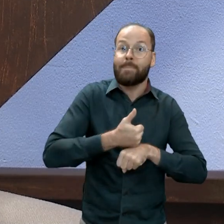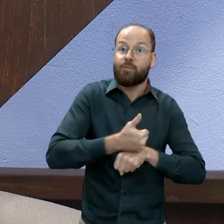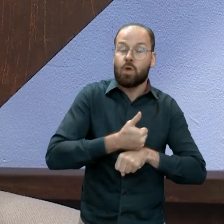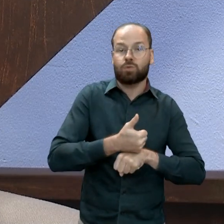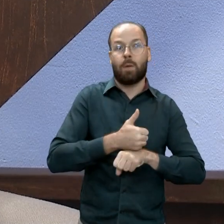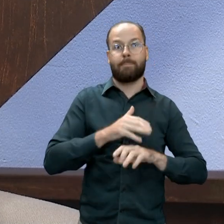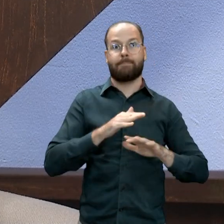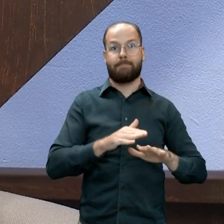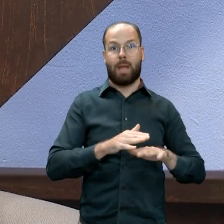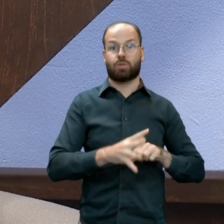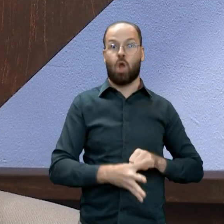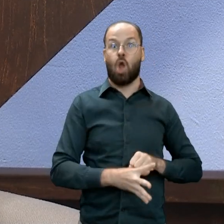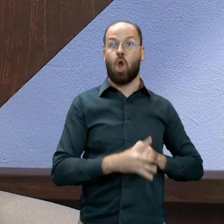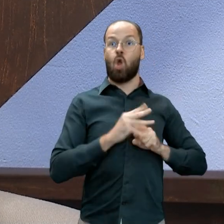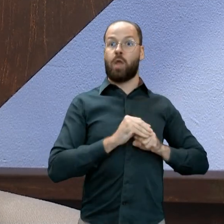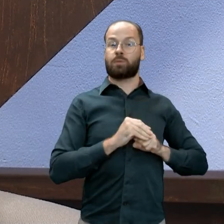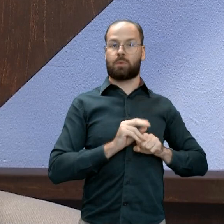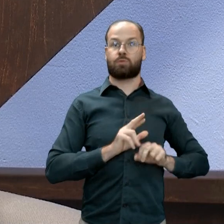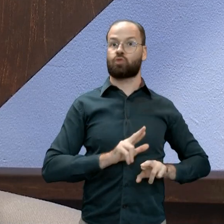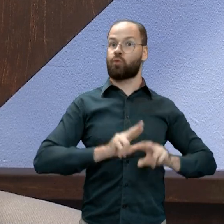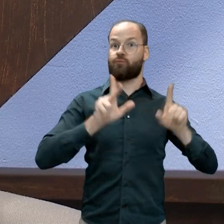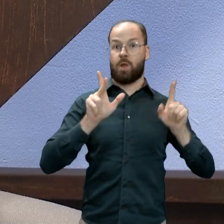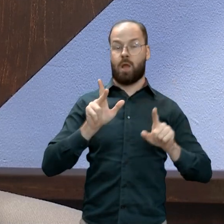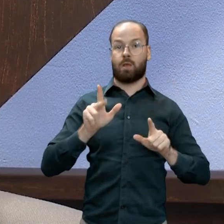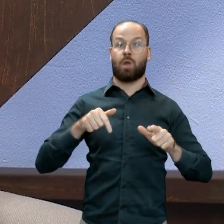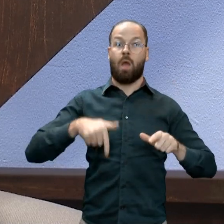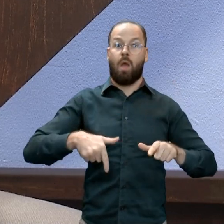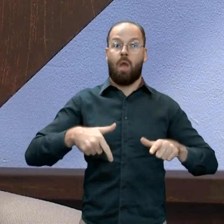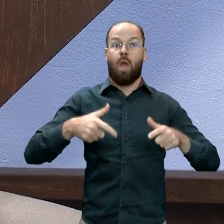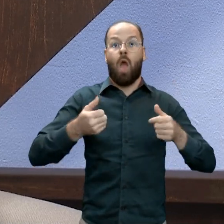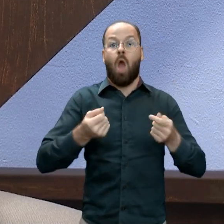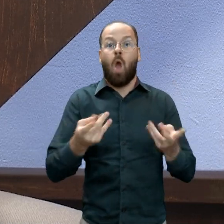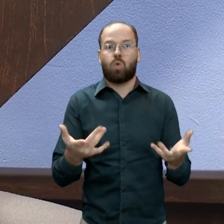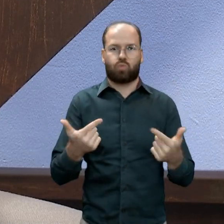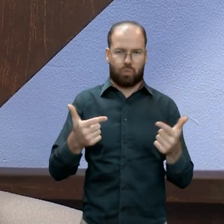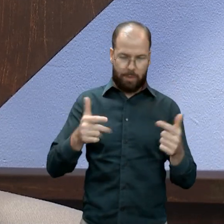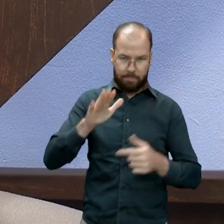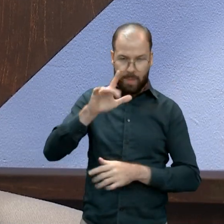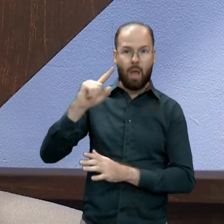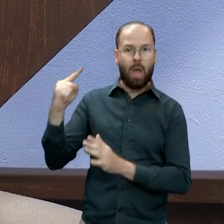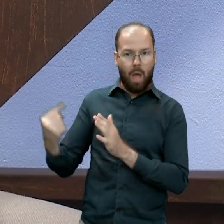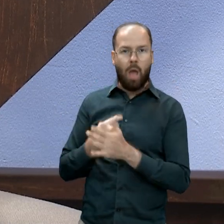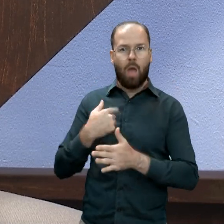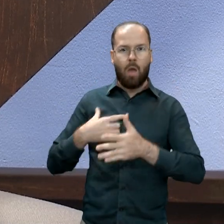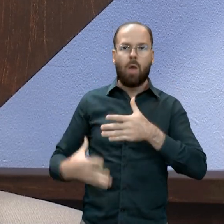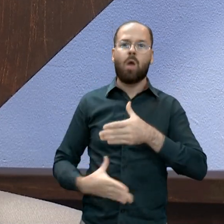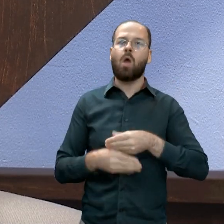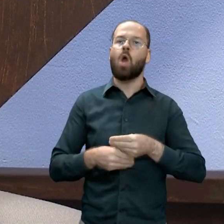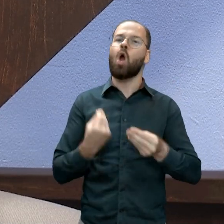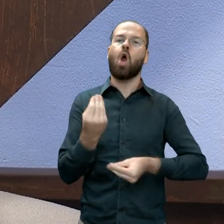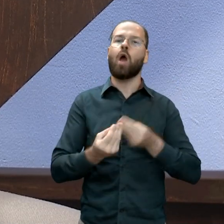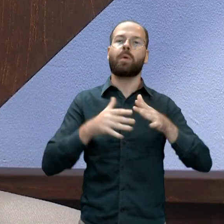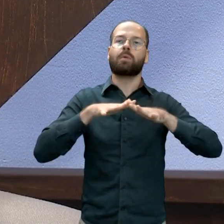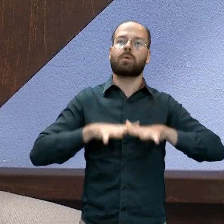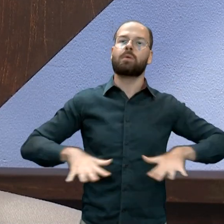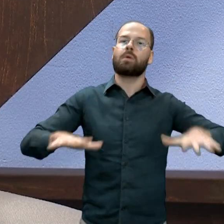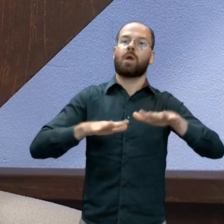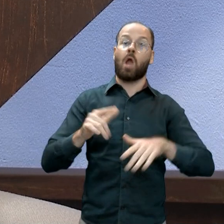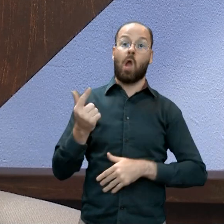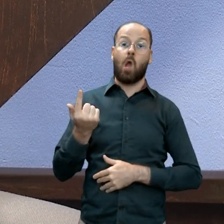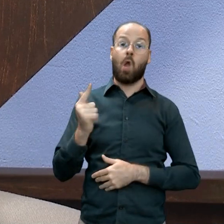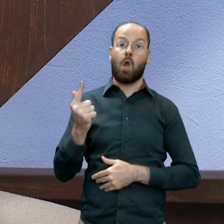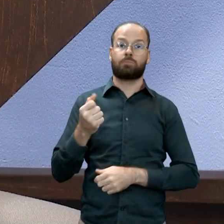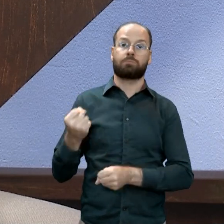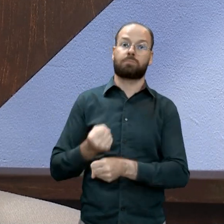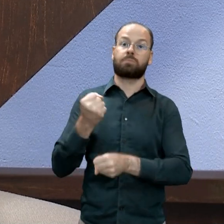Aí, complementando com a tua pergunta, como nós estamos em termos de inovação dentro da construção civil aqui goiana?